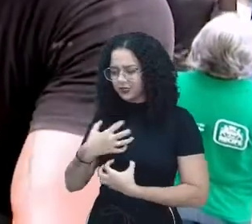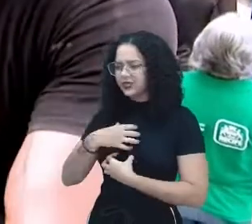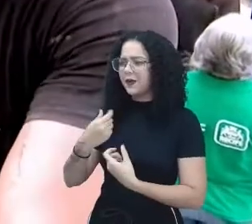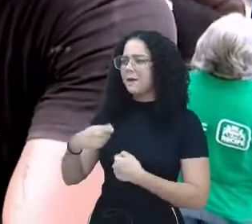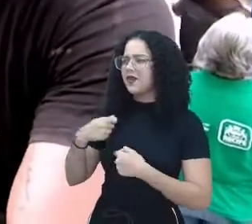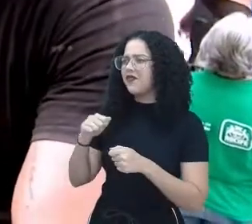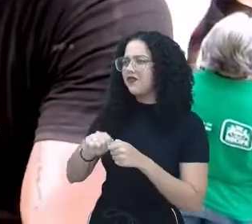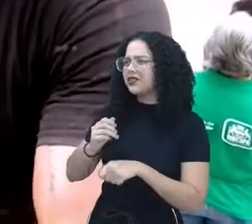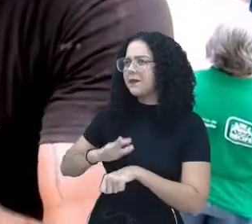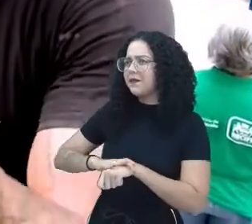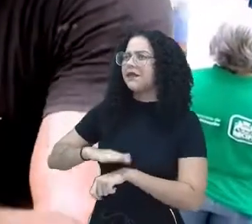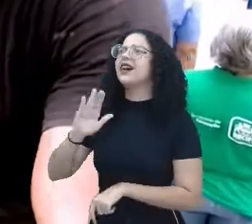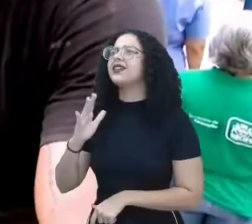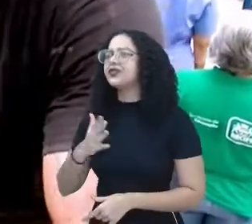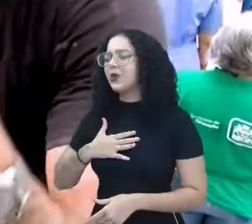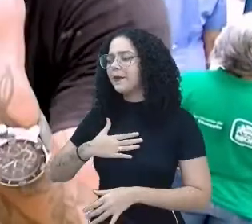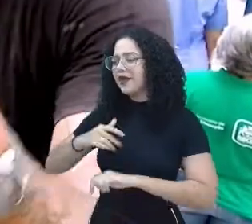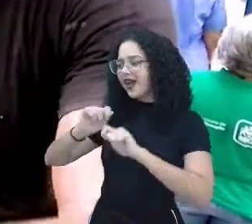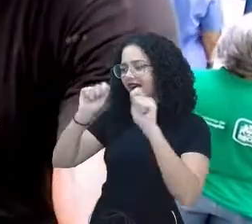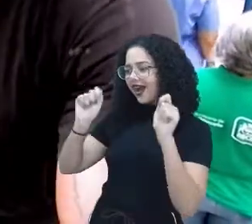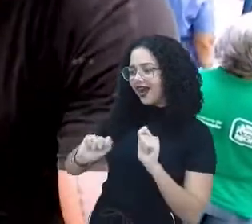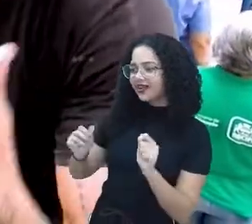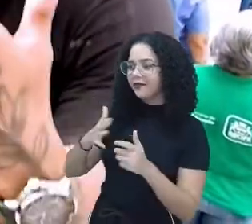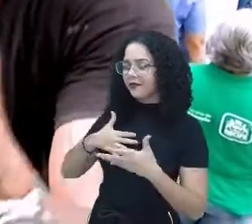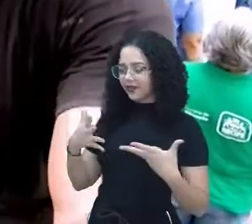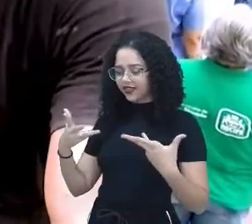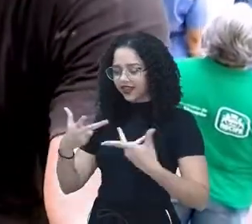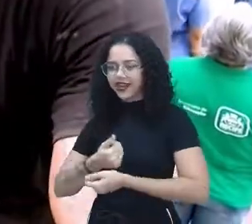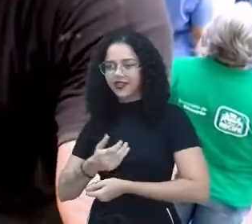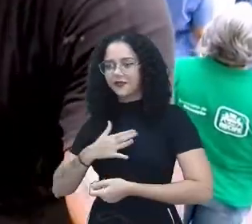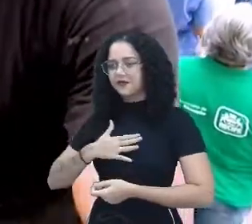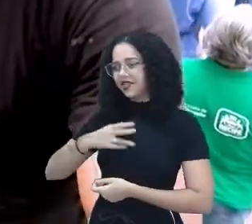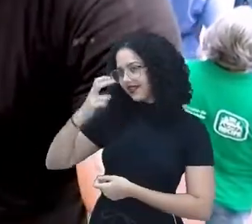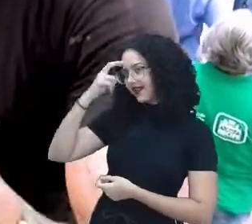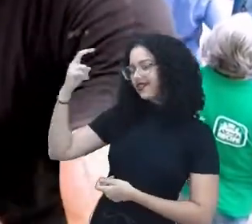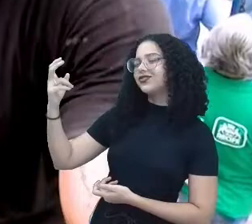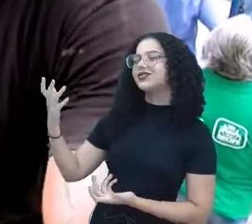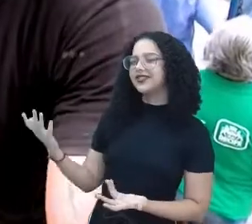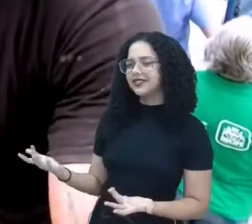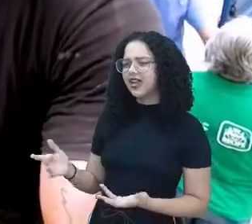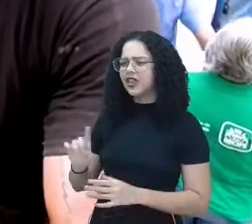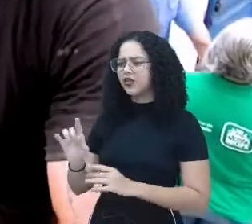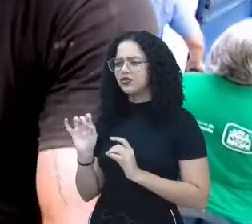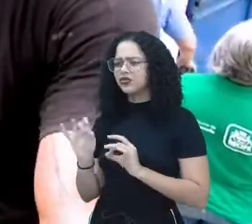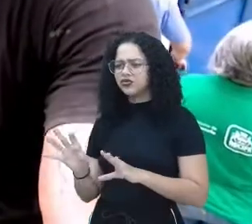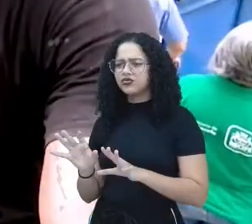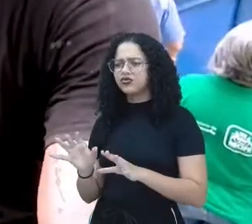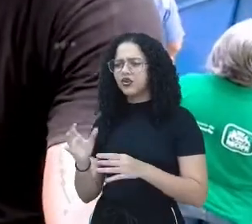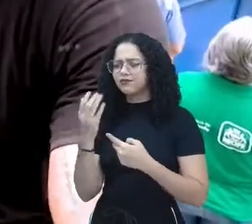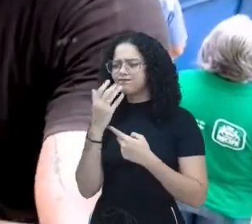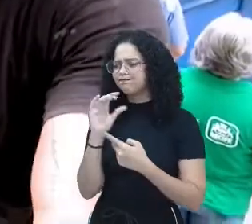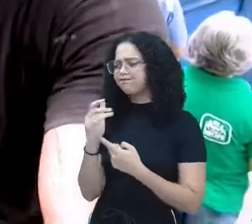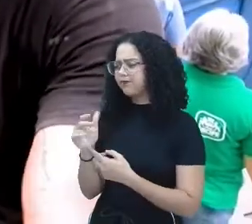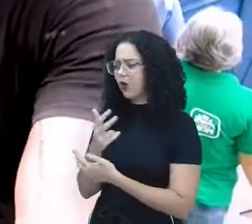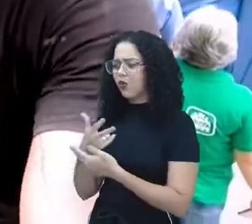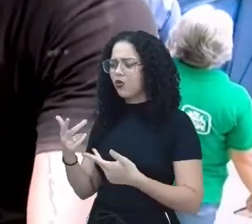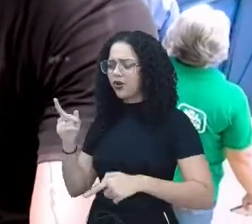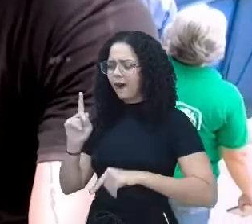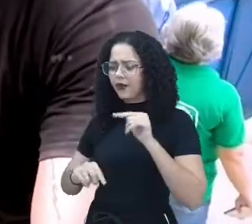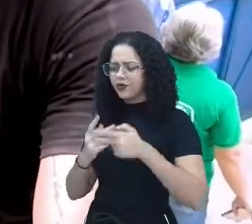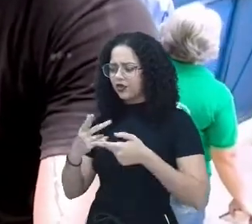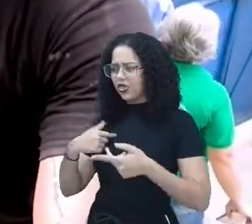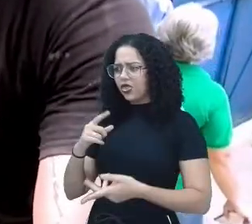podia fazer muito mais com a minha arte, com o meu talento, com a minha inteligência e não apenas ficar fazendo publicidade para produtos que eu